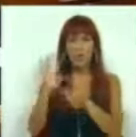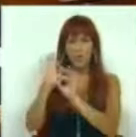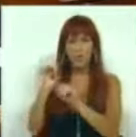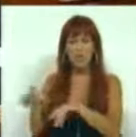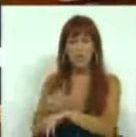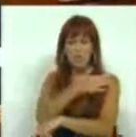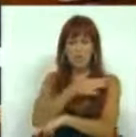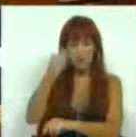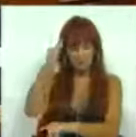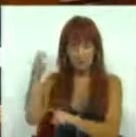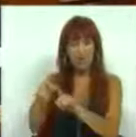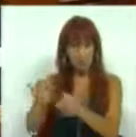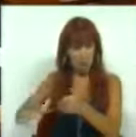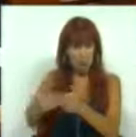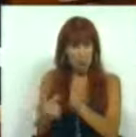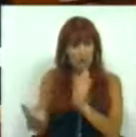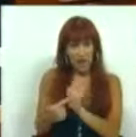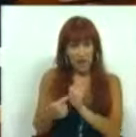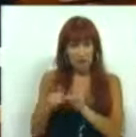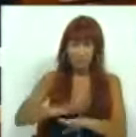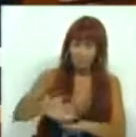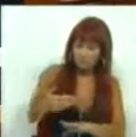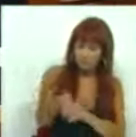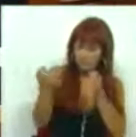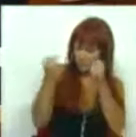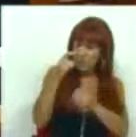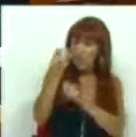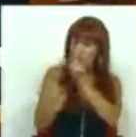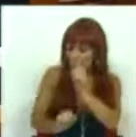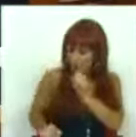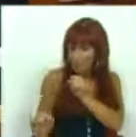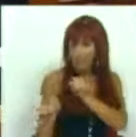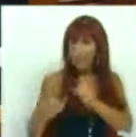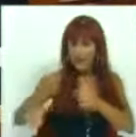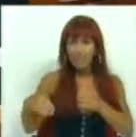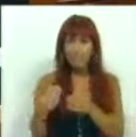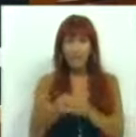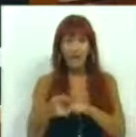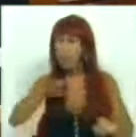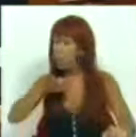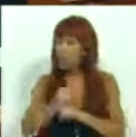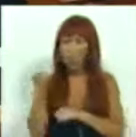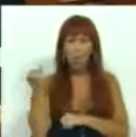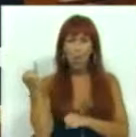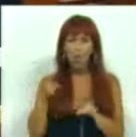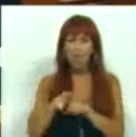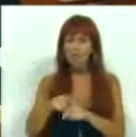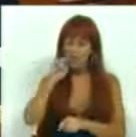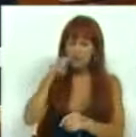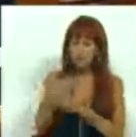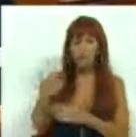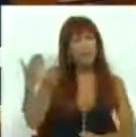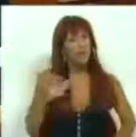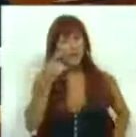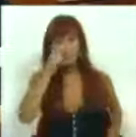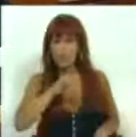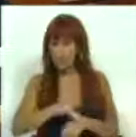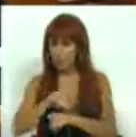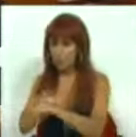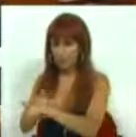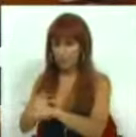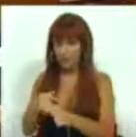saúde, prevista nesta proposta, reforça a autonomia da pessoa e constitui outro instrumento de defesa dos direitos do